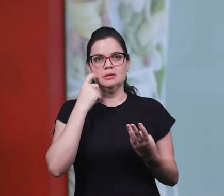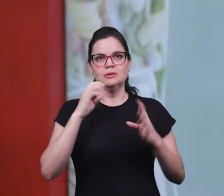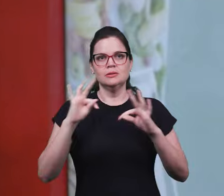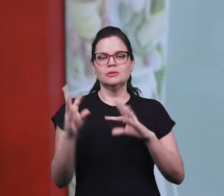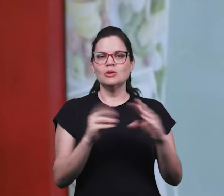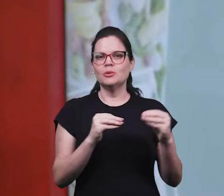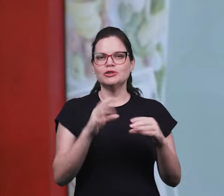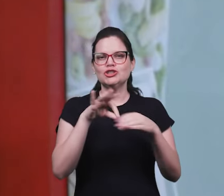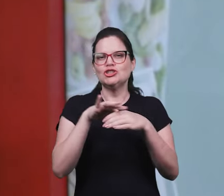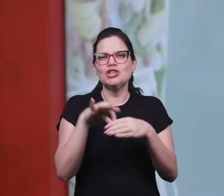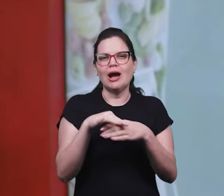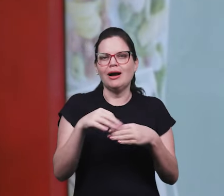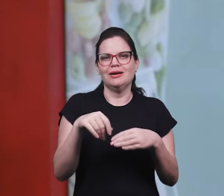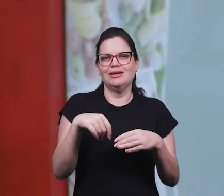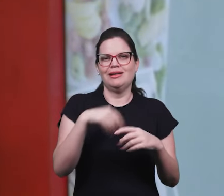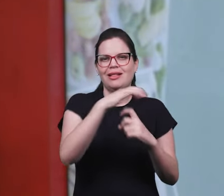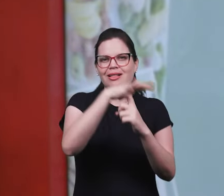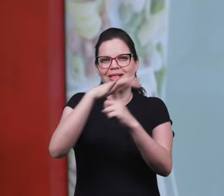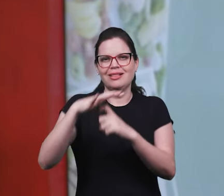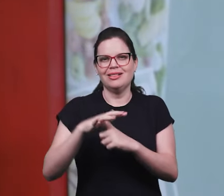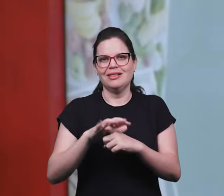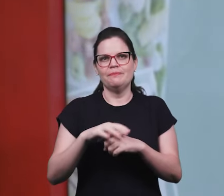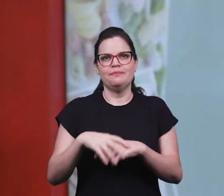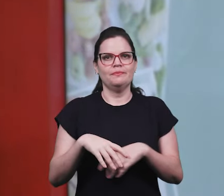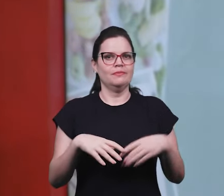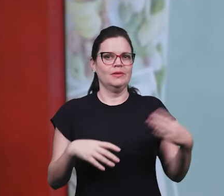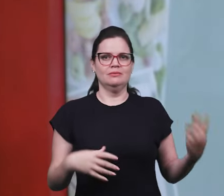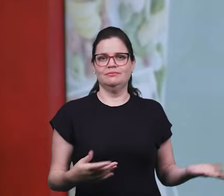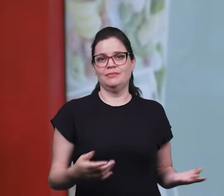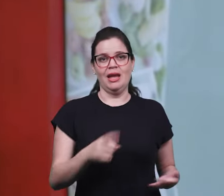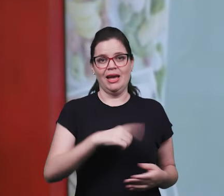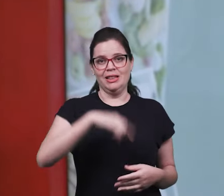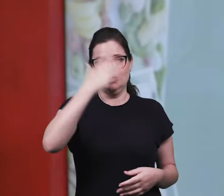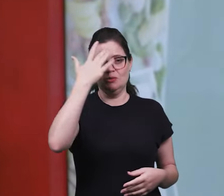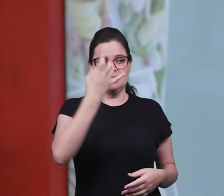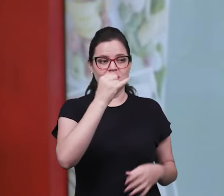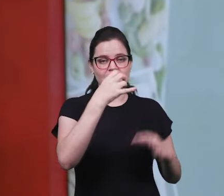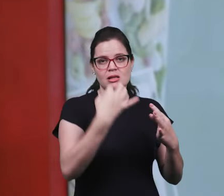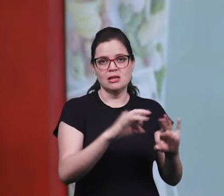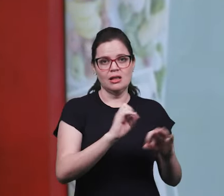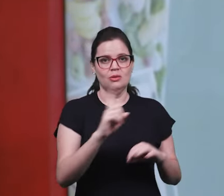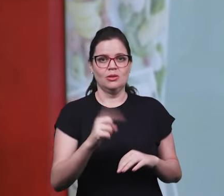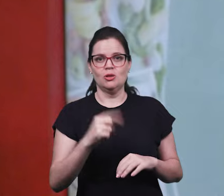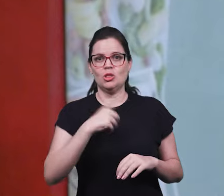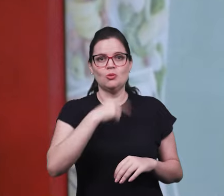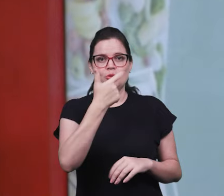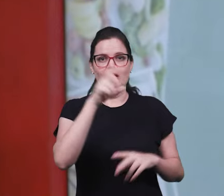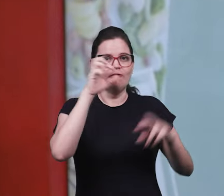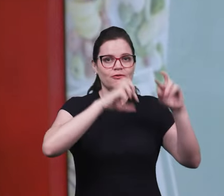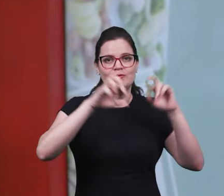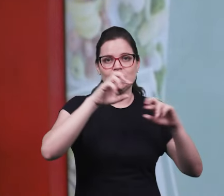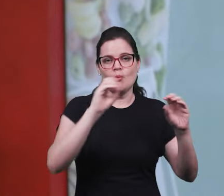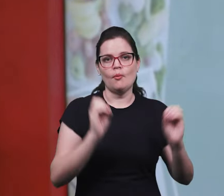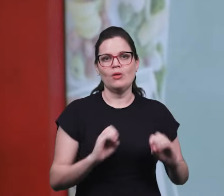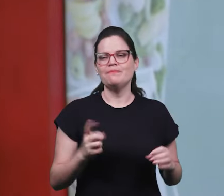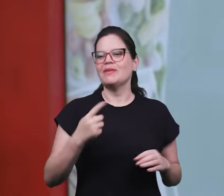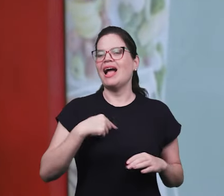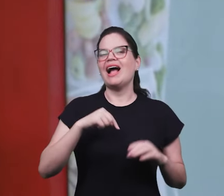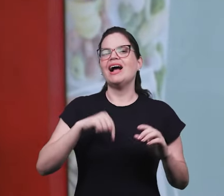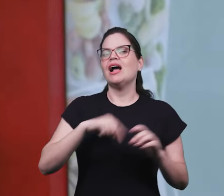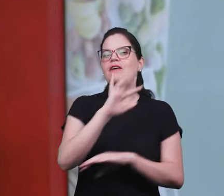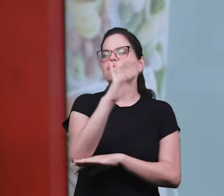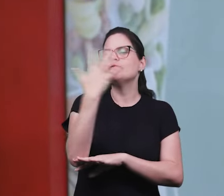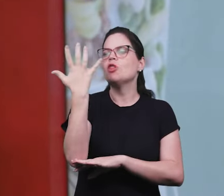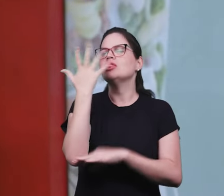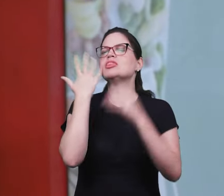que são distribuídos nessas vendias que muitas vezes a fiscalização não é tão boa tão efetiva então ah é a planta mas que parte